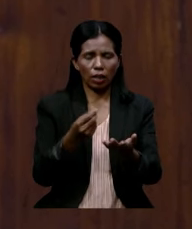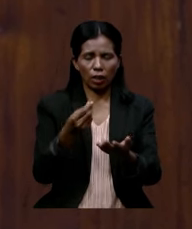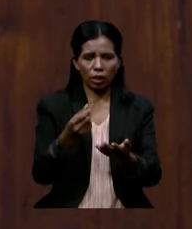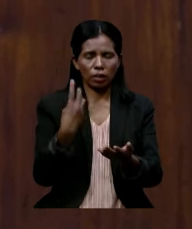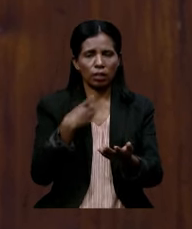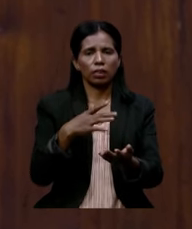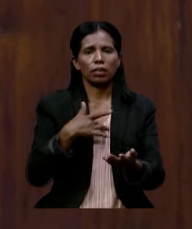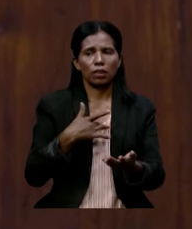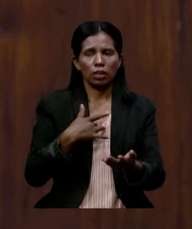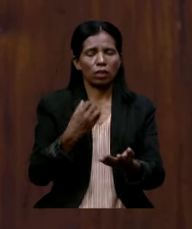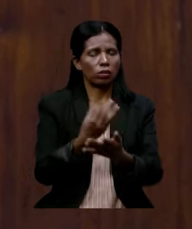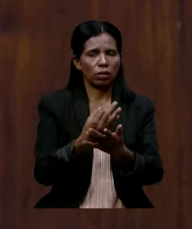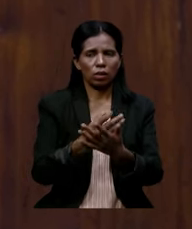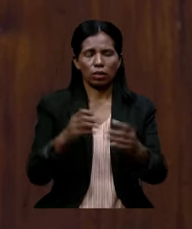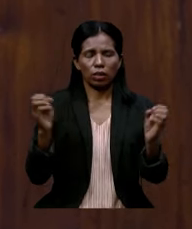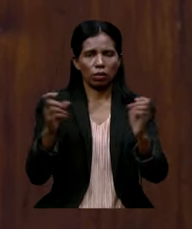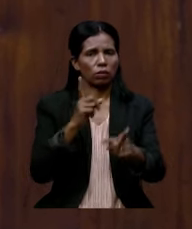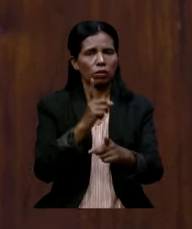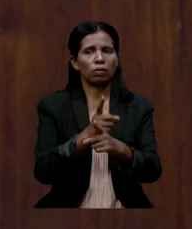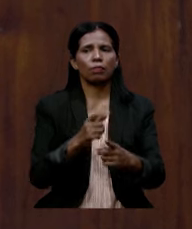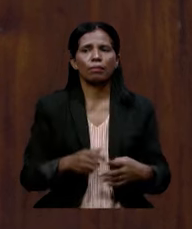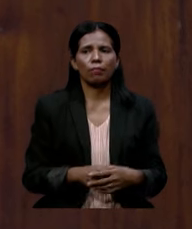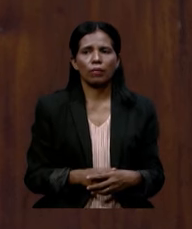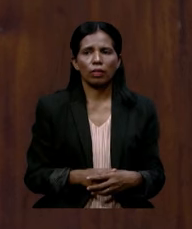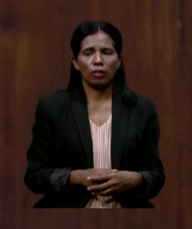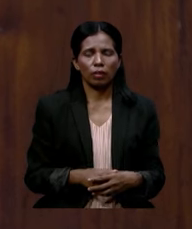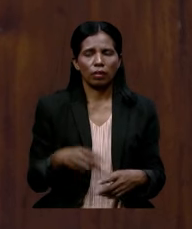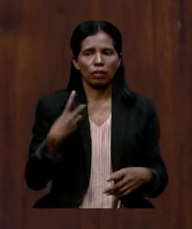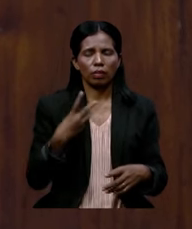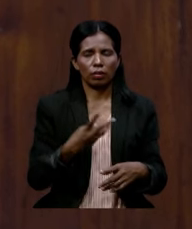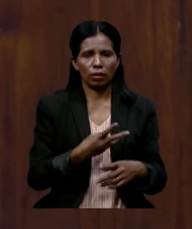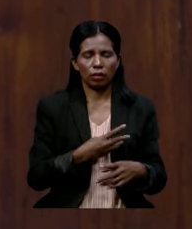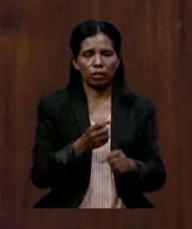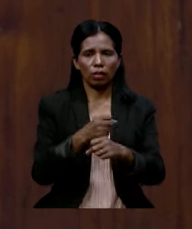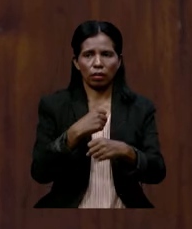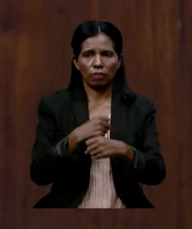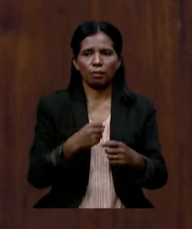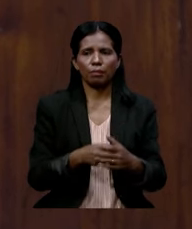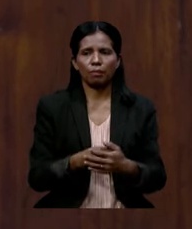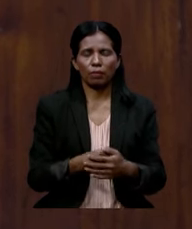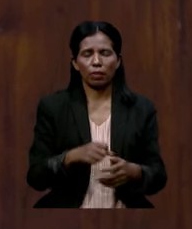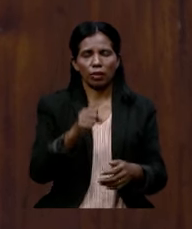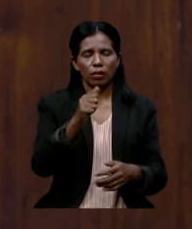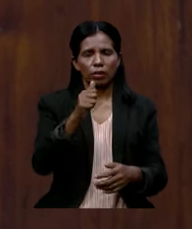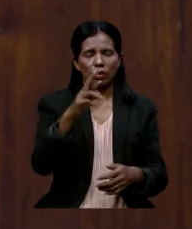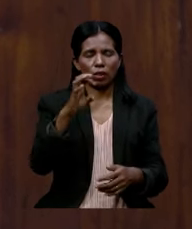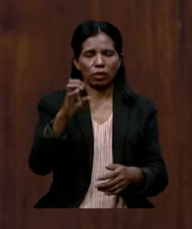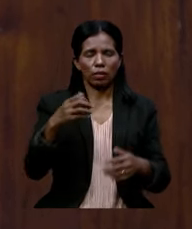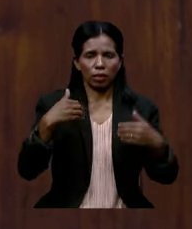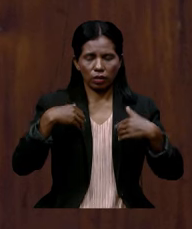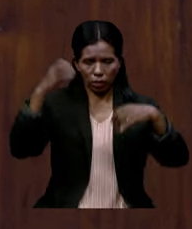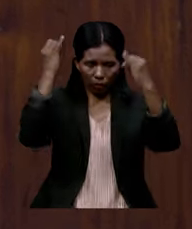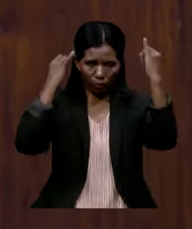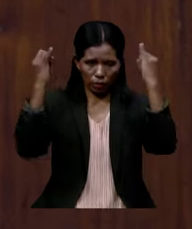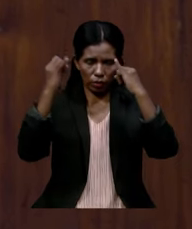osan né laos osan original né medida ser mesmo que ita se halo. Saramos informa, foi moço informação